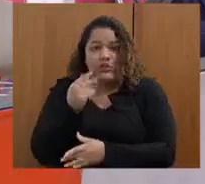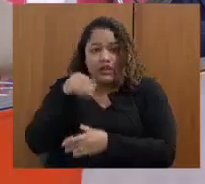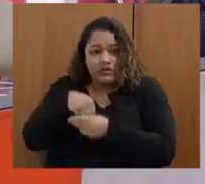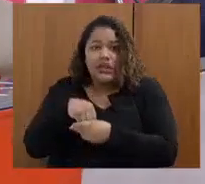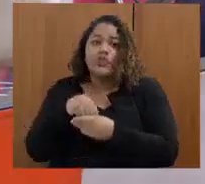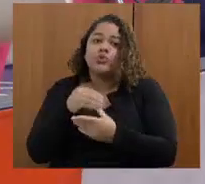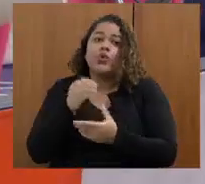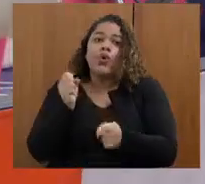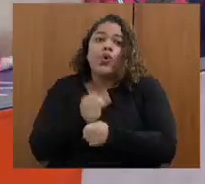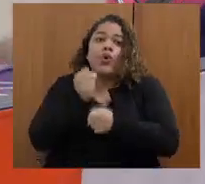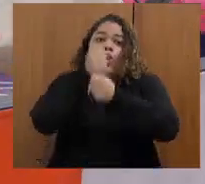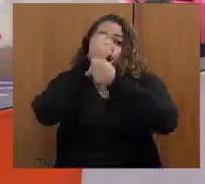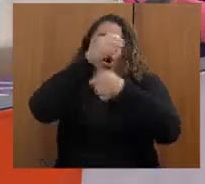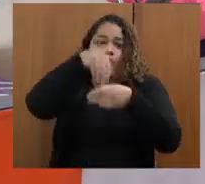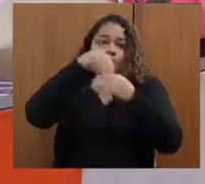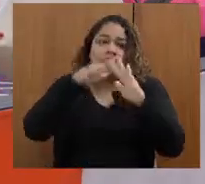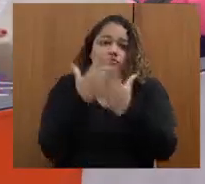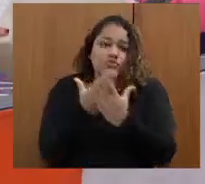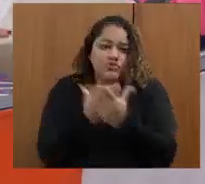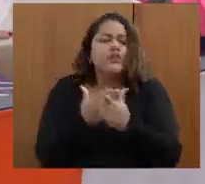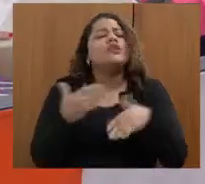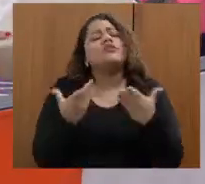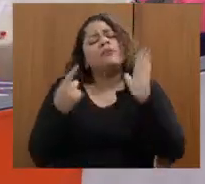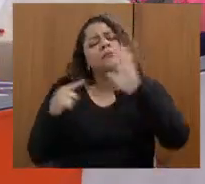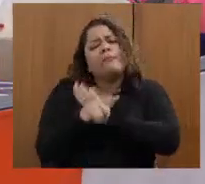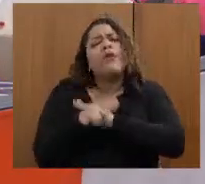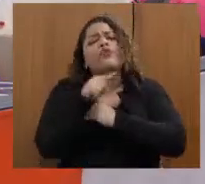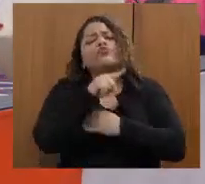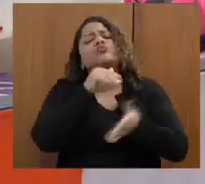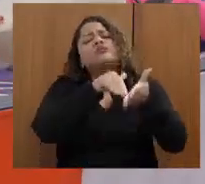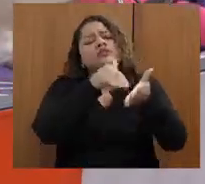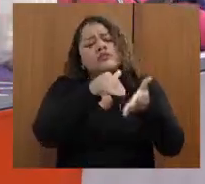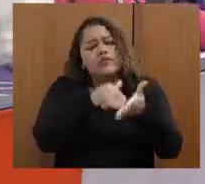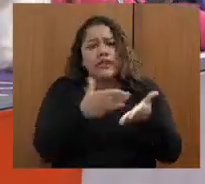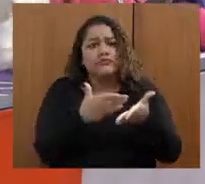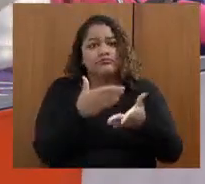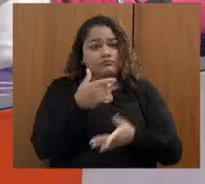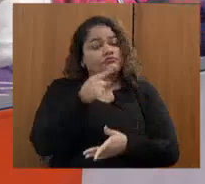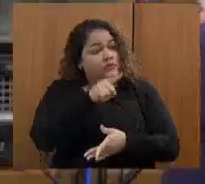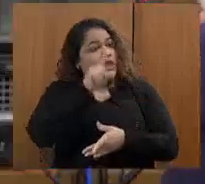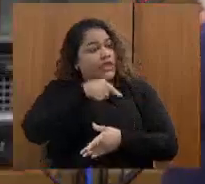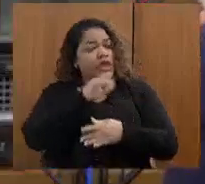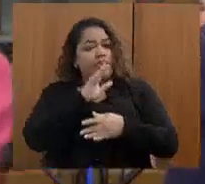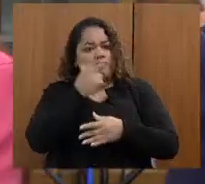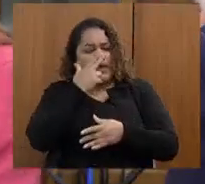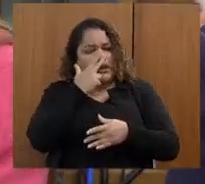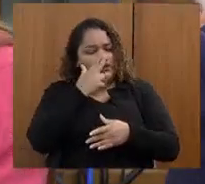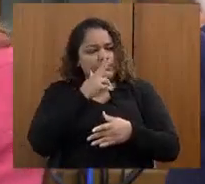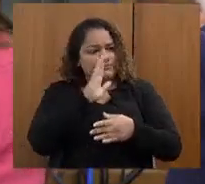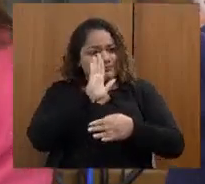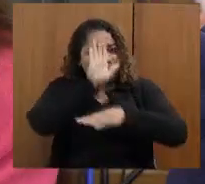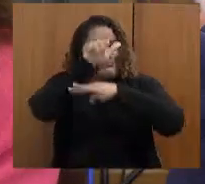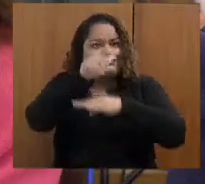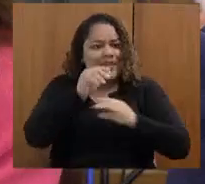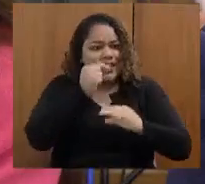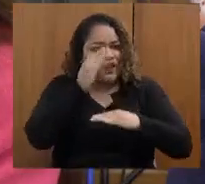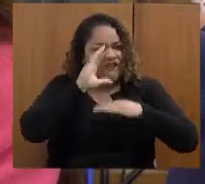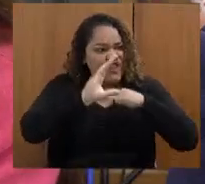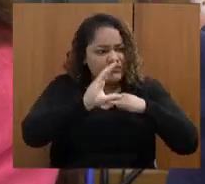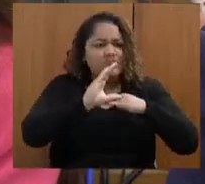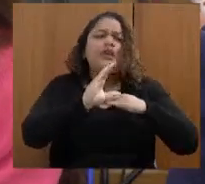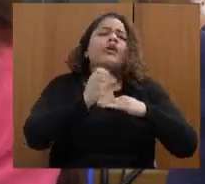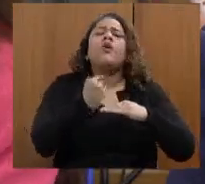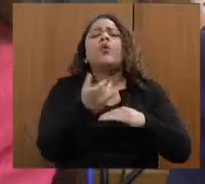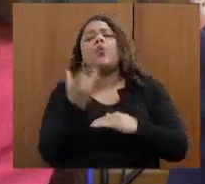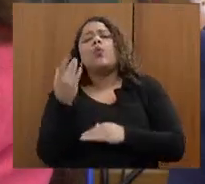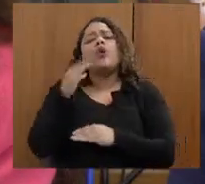por favor secretário Quanto Desse salto que de fato é um salto impressionante tem de emenda parlamentar que aí é Método dessa casa